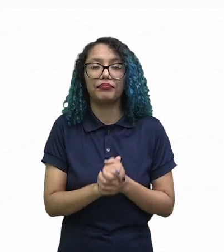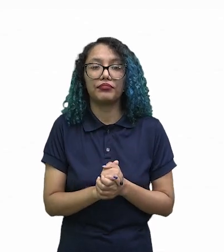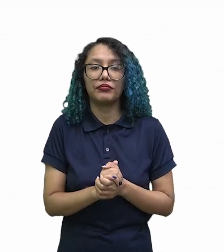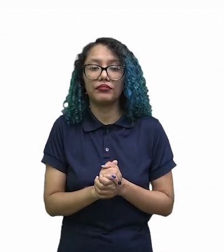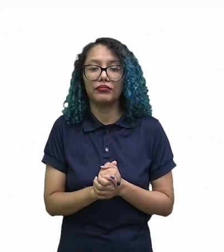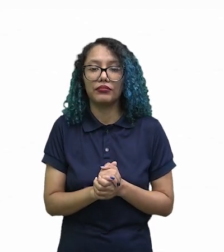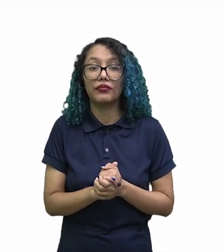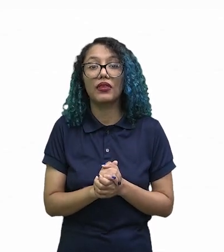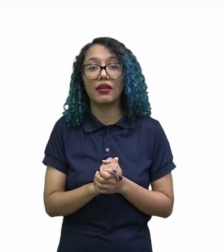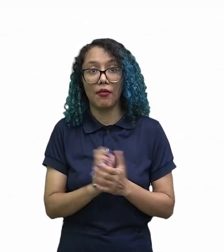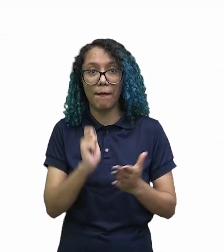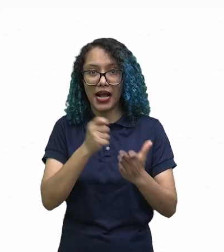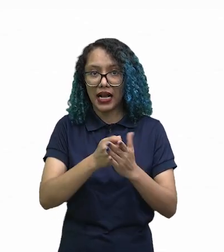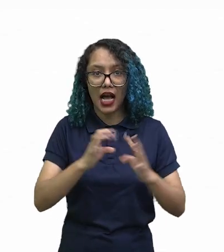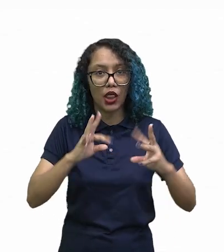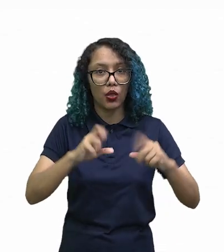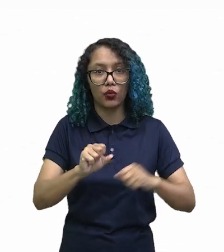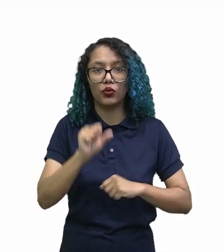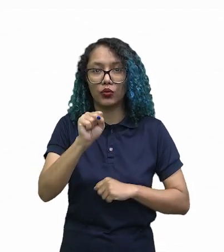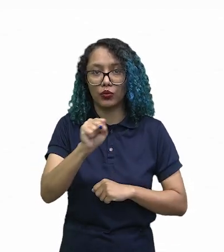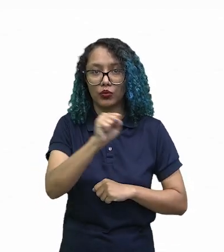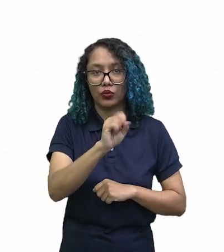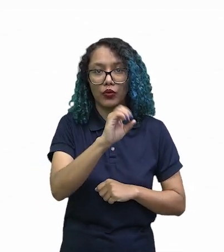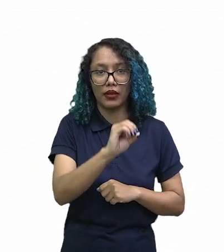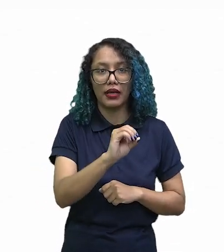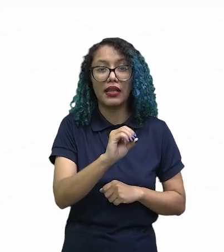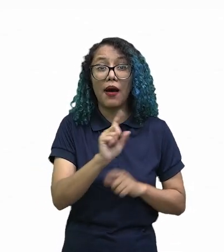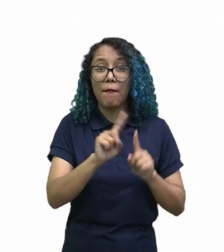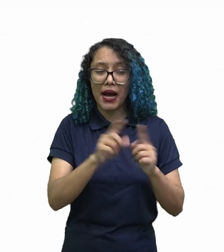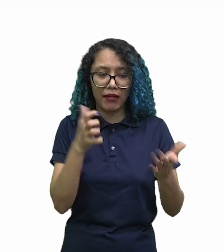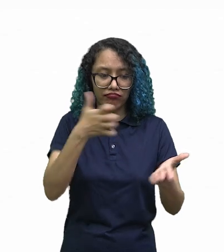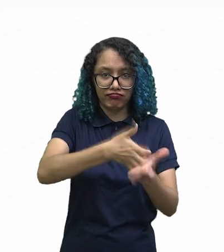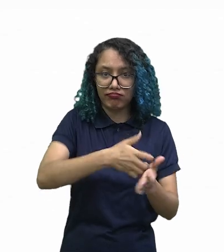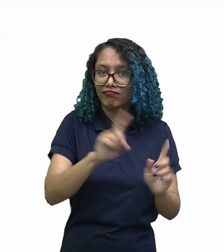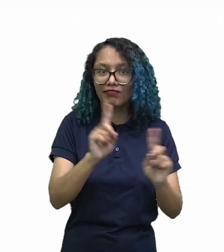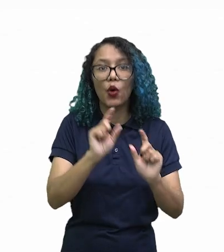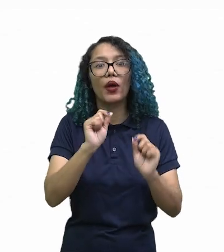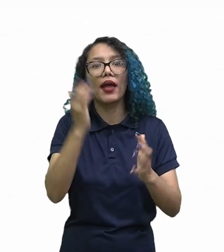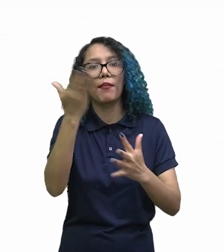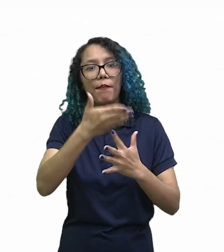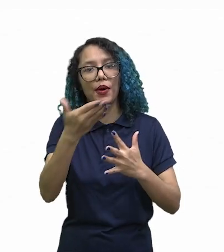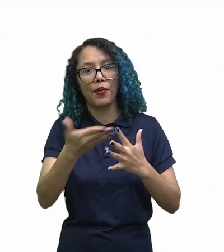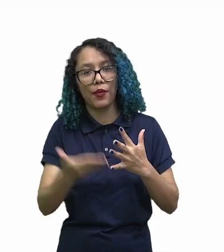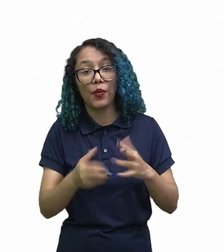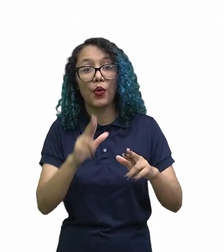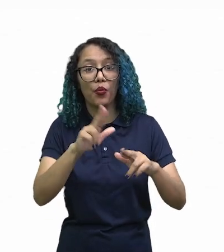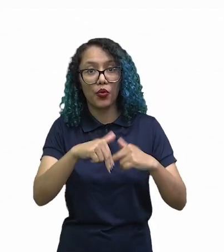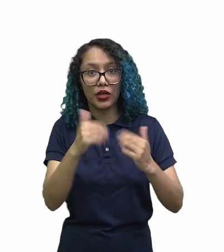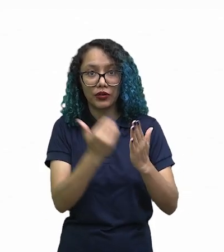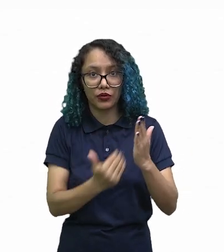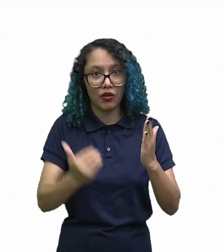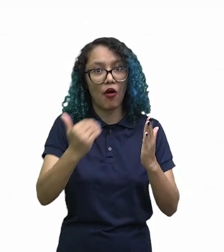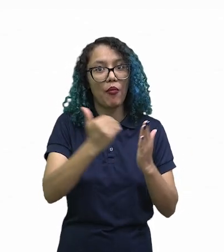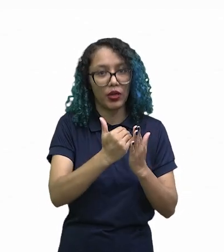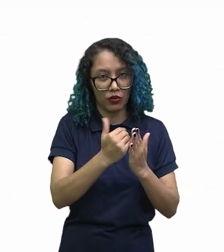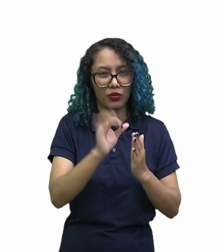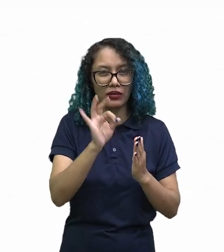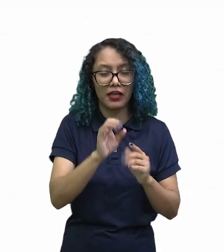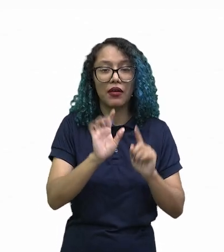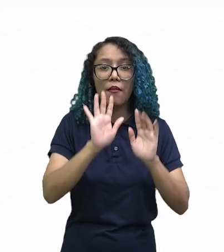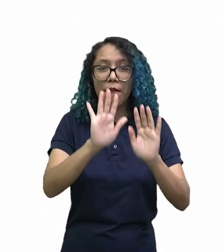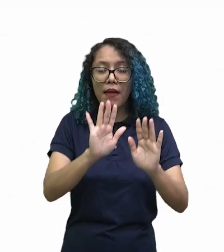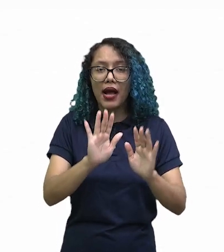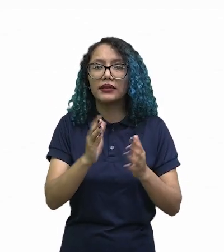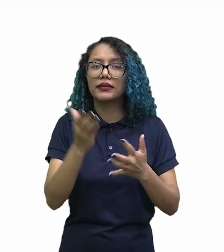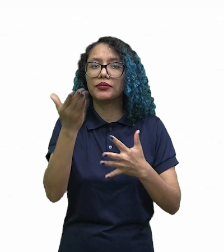total será de 880, mas ela comprou à vista? Não, ela parcelou. Por isso que houve esse aumento aí no valor. O valor da